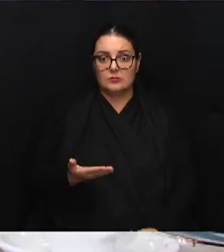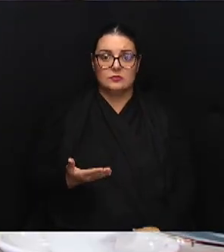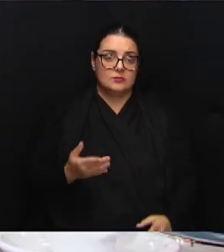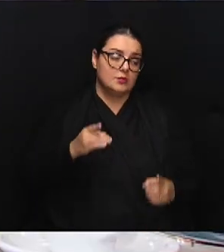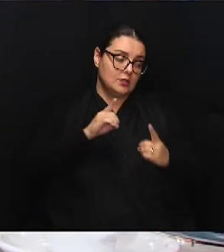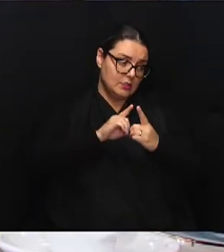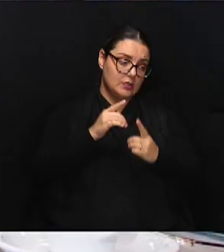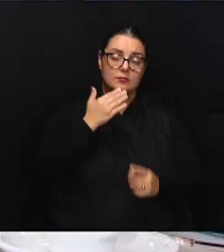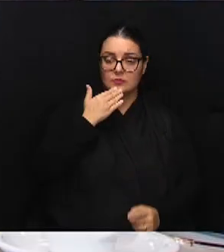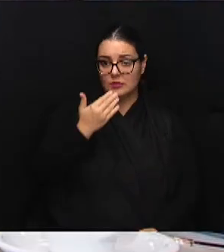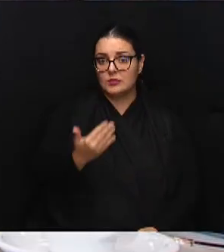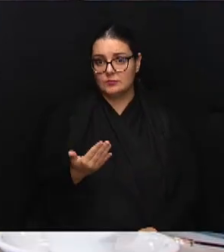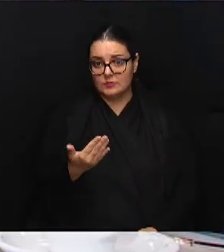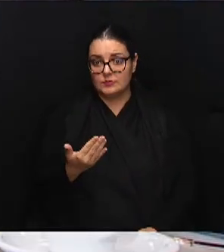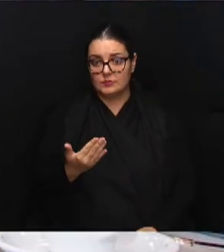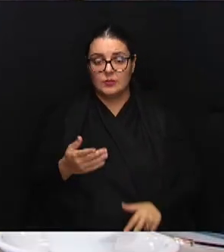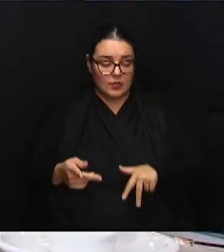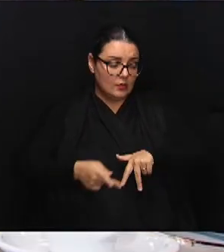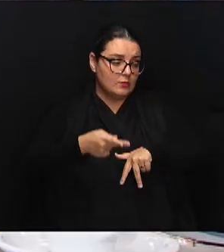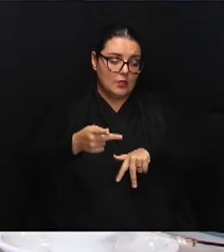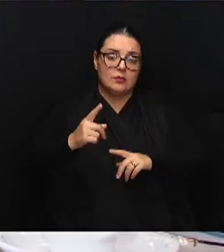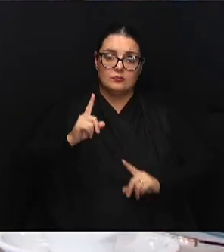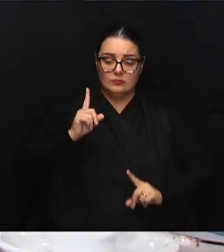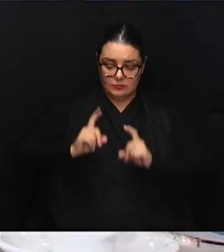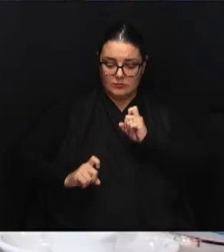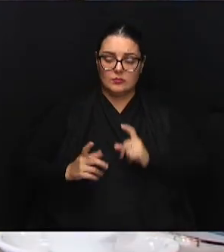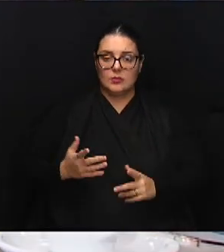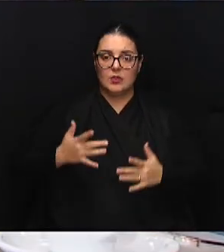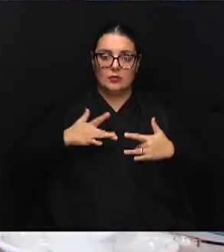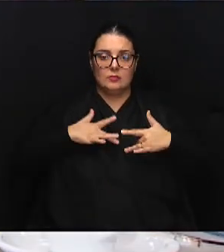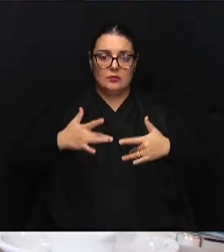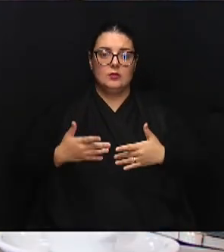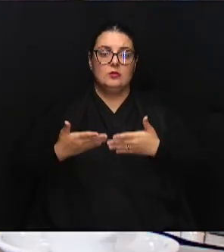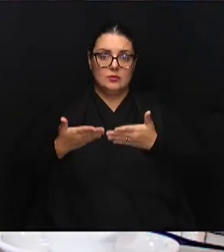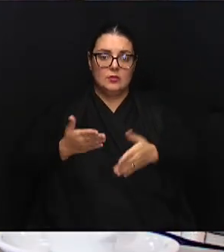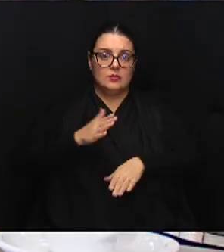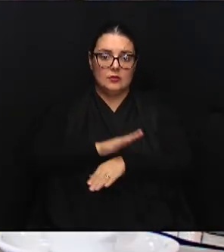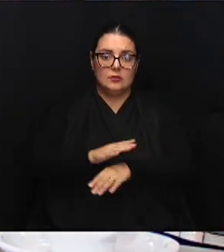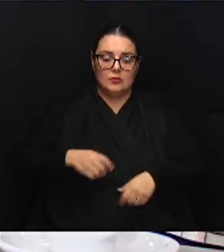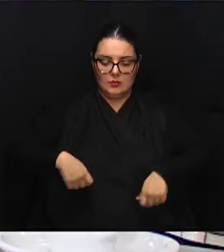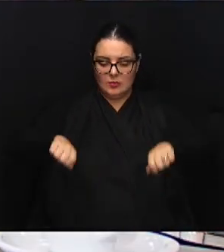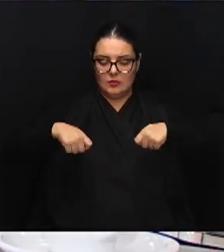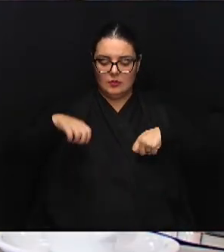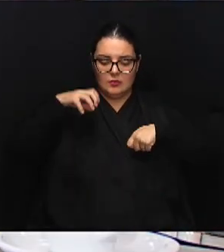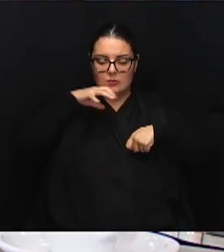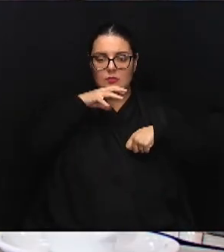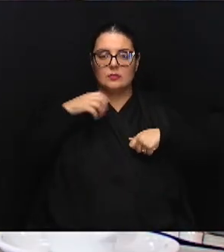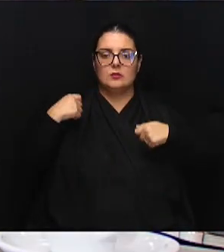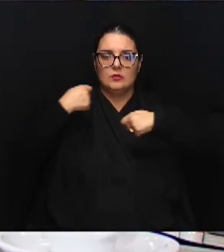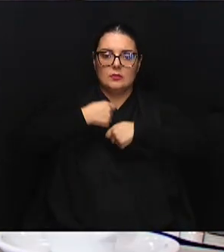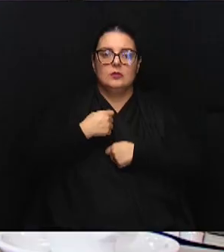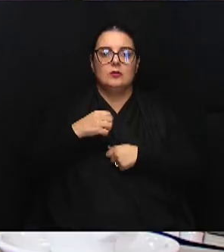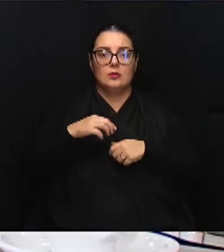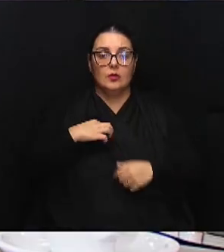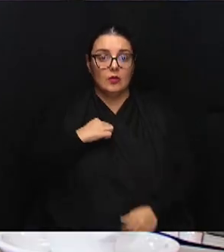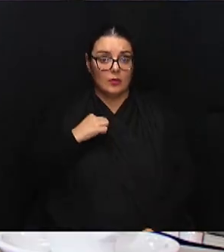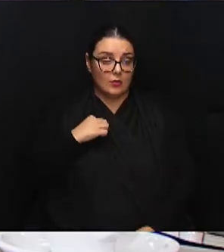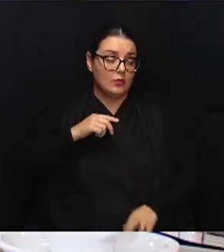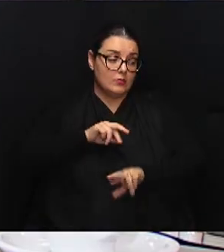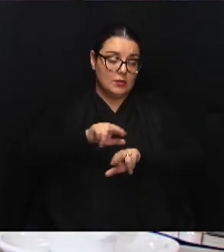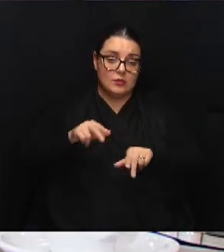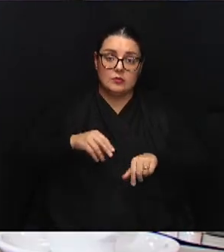esse apelo, né, e manifestaram esse gesto solidário e trouxeram sua contribuição, doando cobertores, agasalhos, roupas, que vão